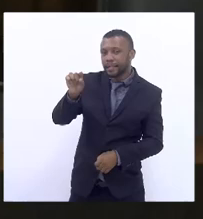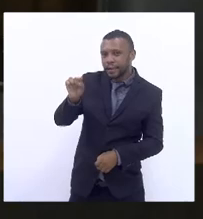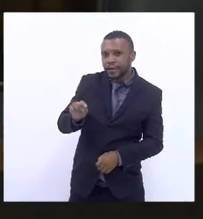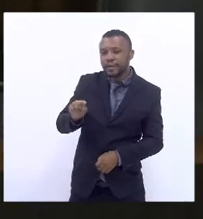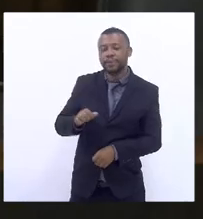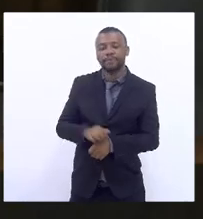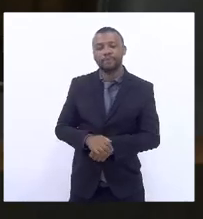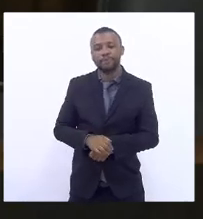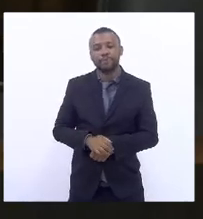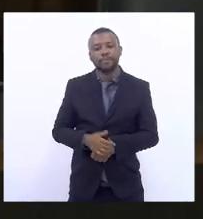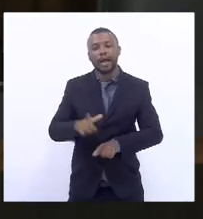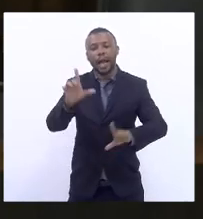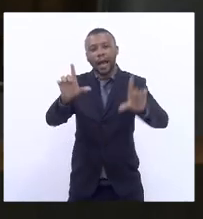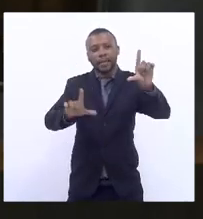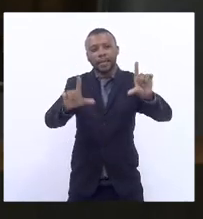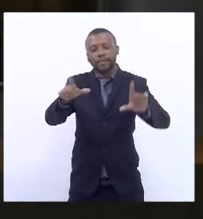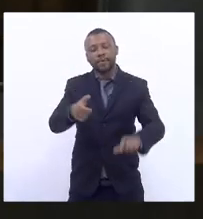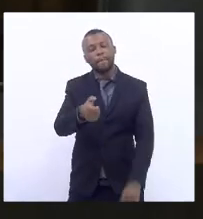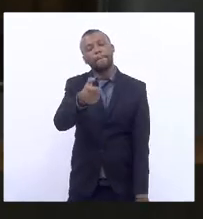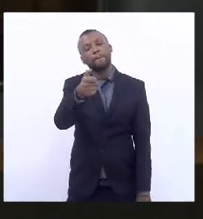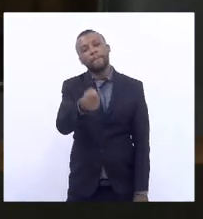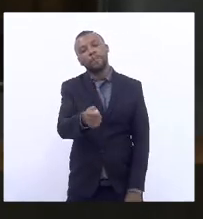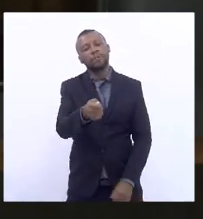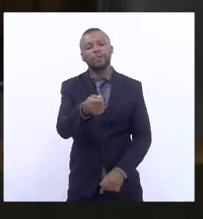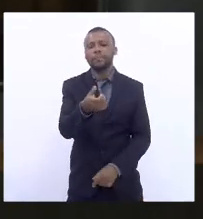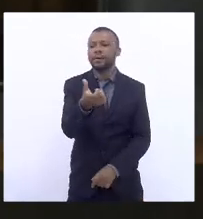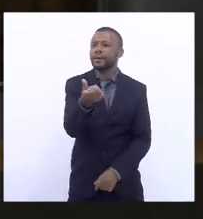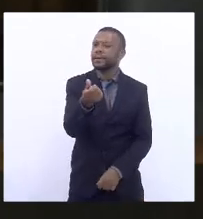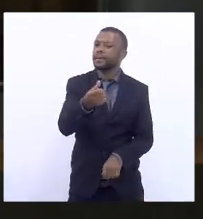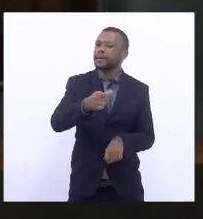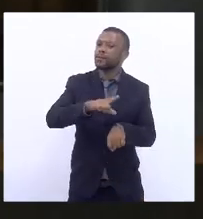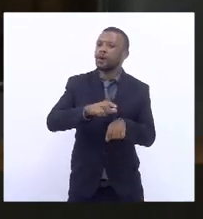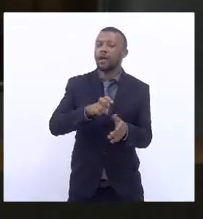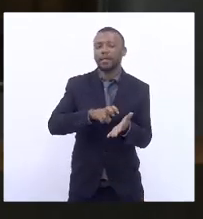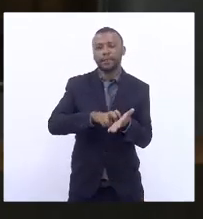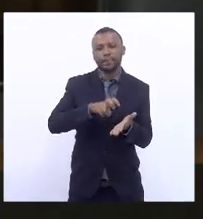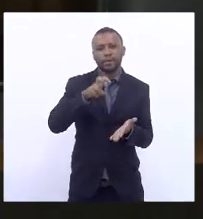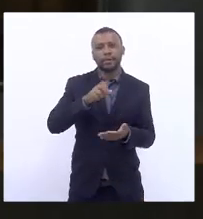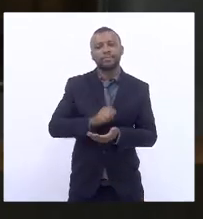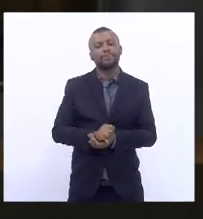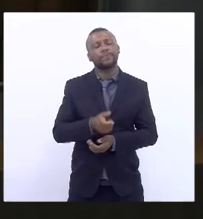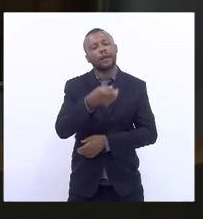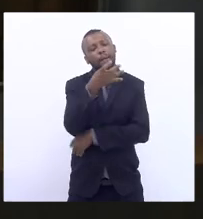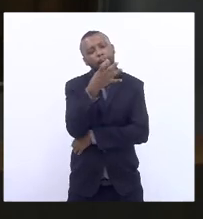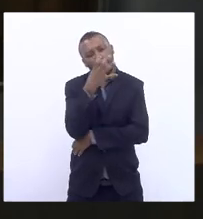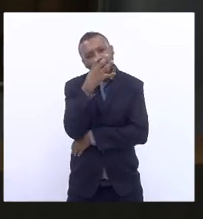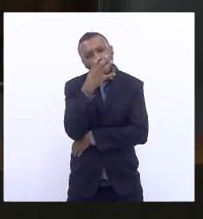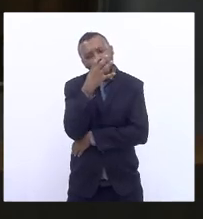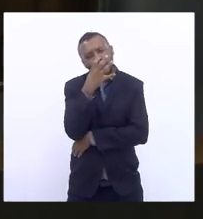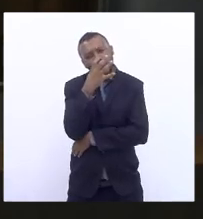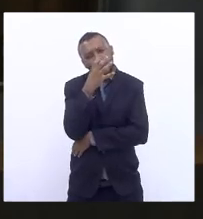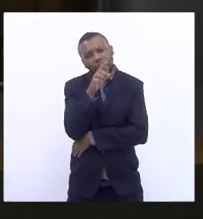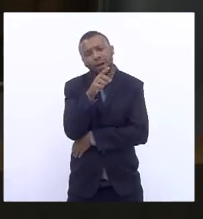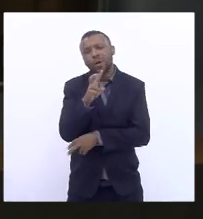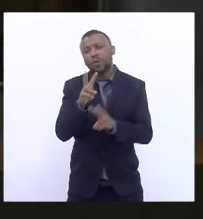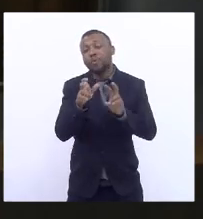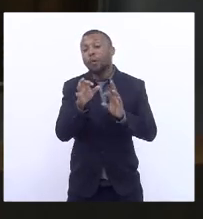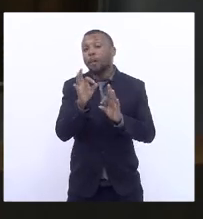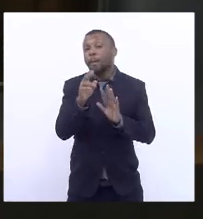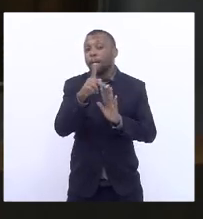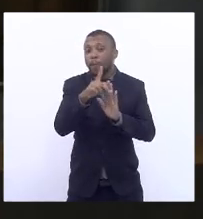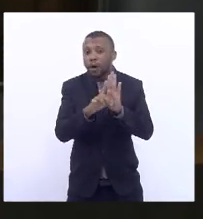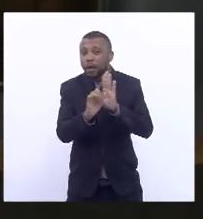liguei a televisão, eram umas 6 da manhã, porque queria ver a repercussão de um projeto de lei que a gente